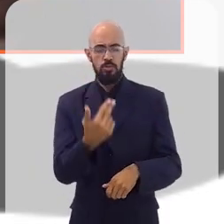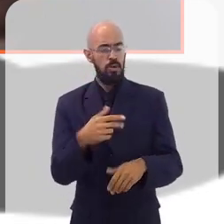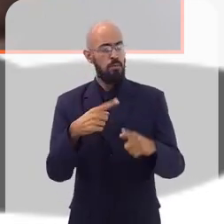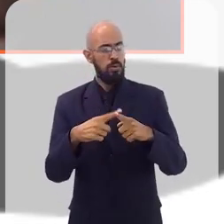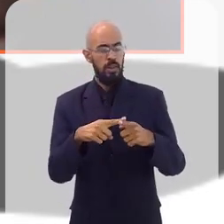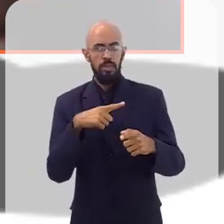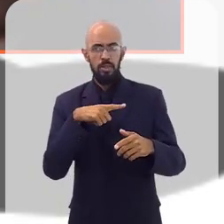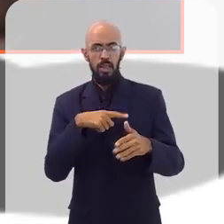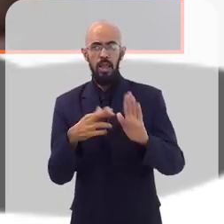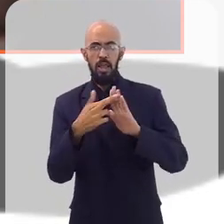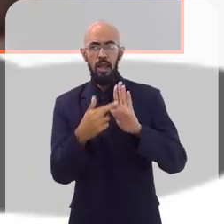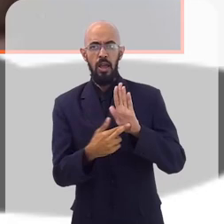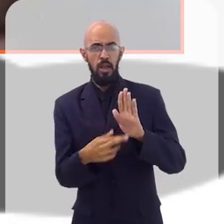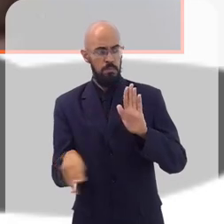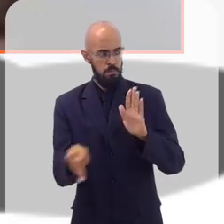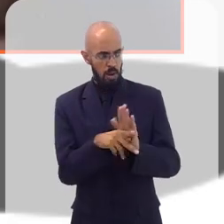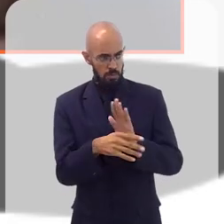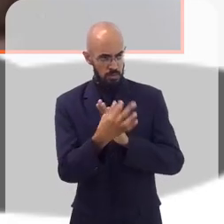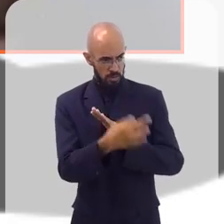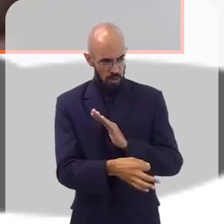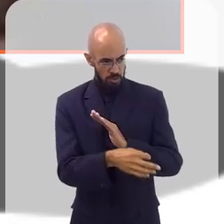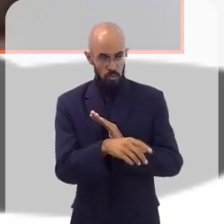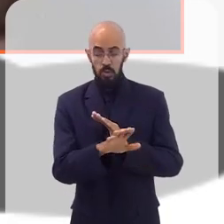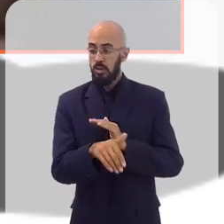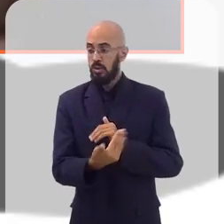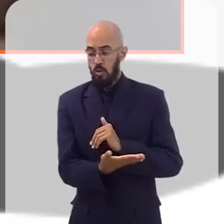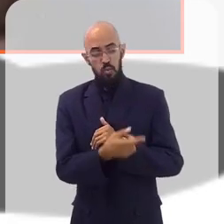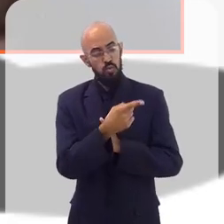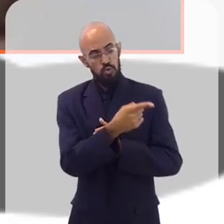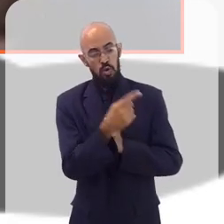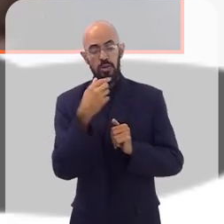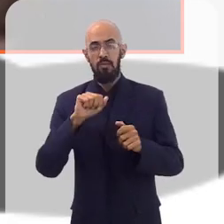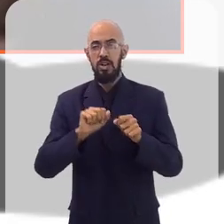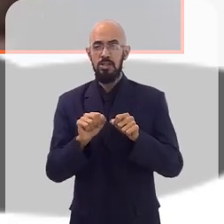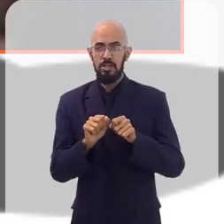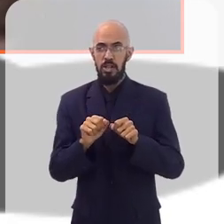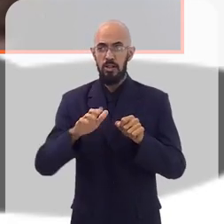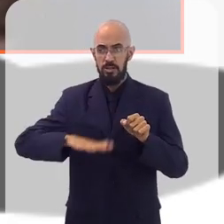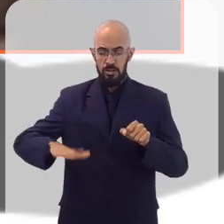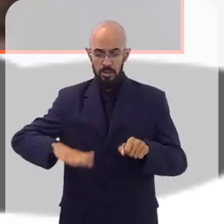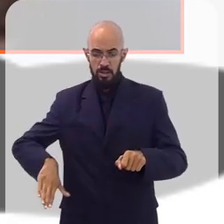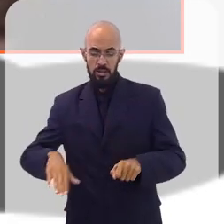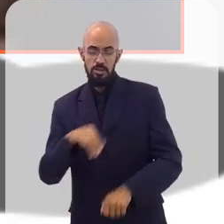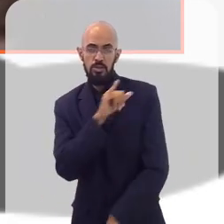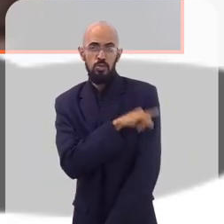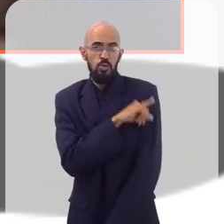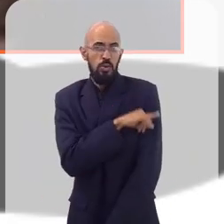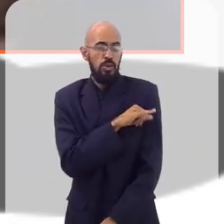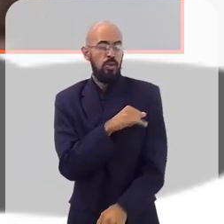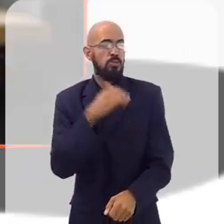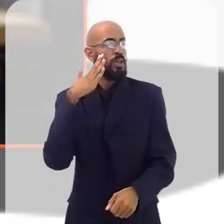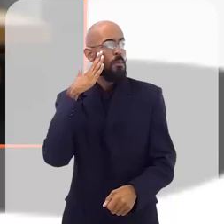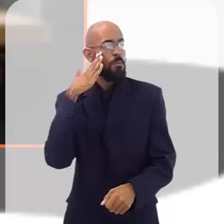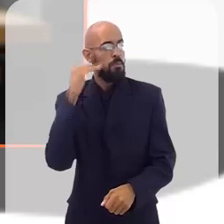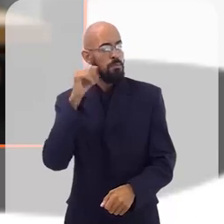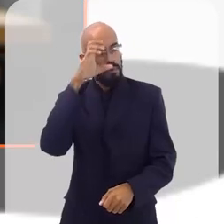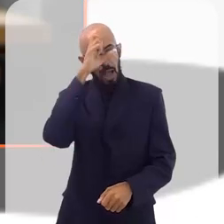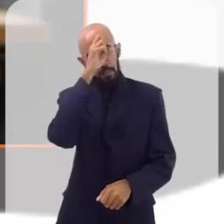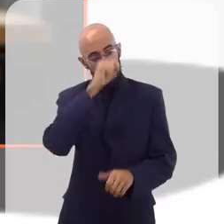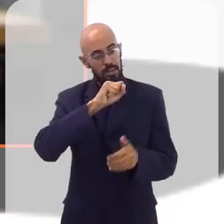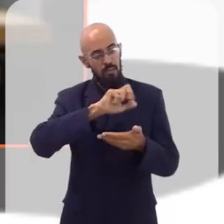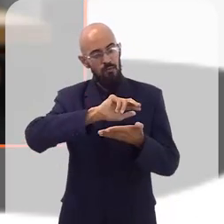francês alemão e o que caracteriza libras seu idioma É porque ela tem regras próprias